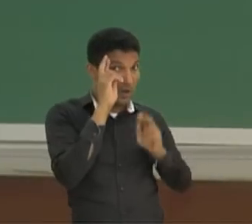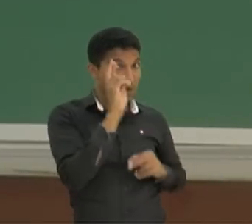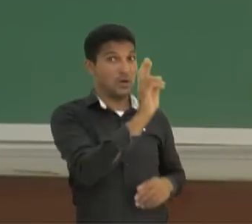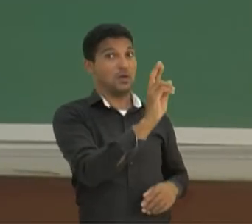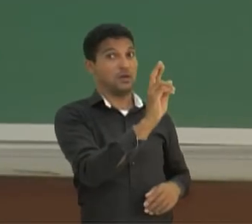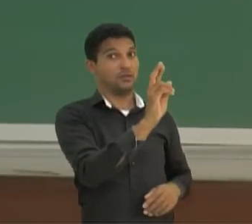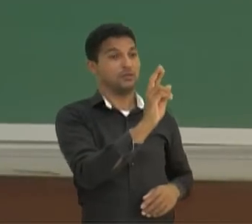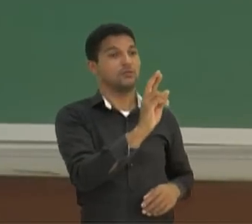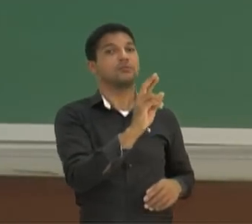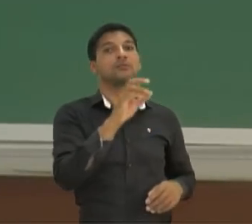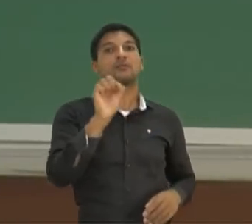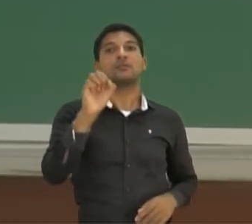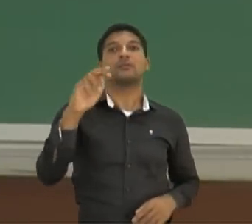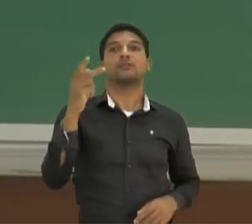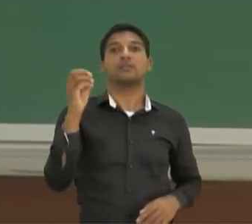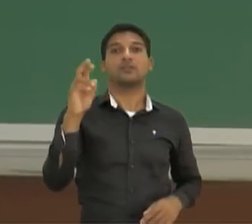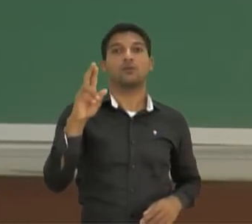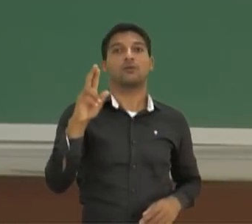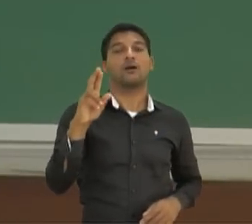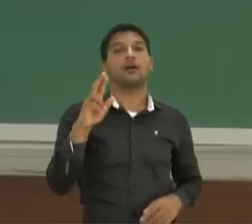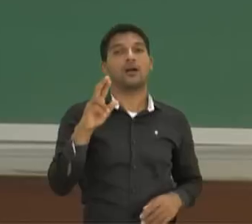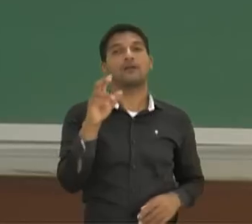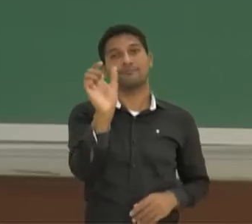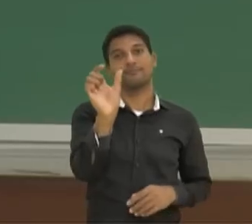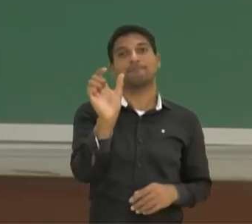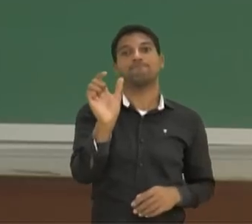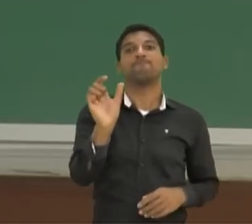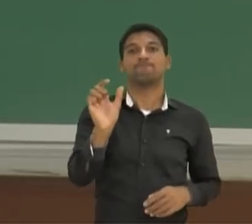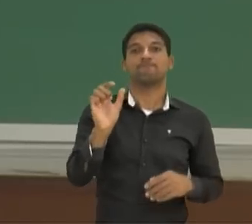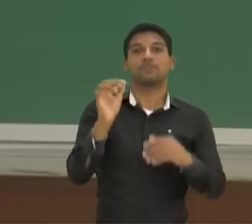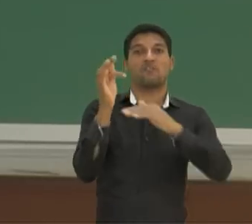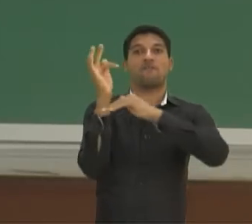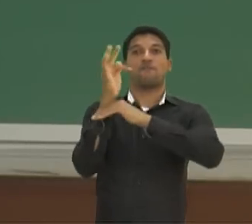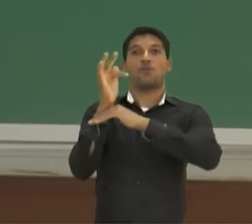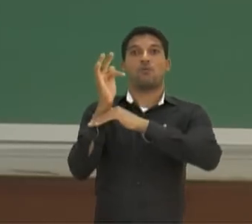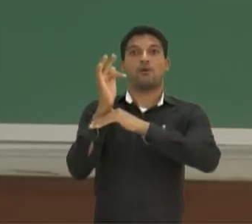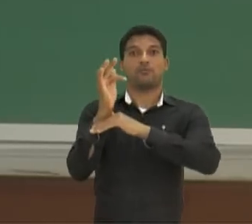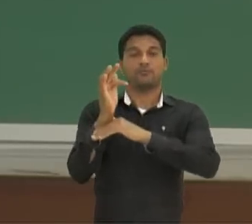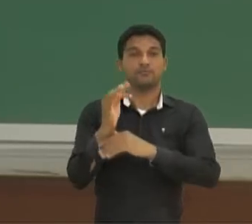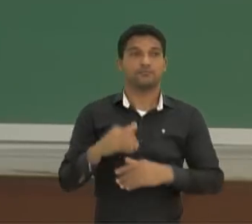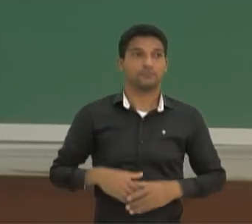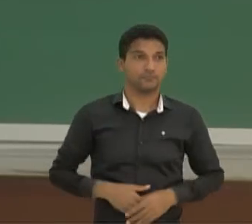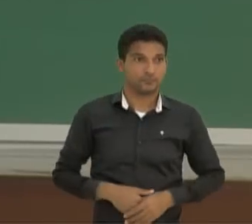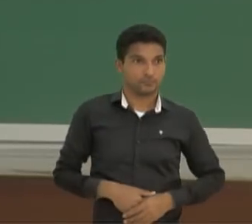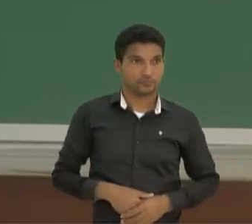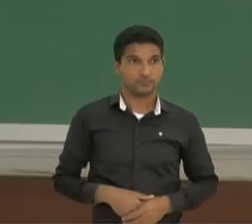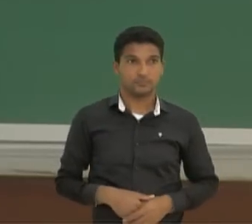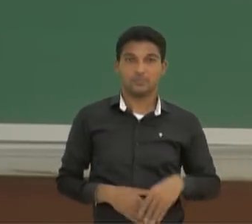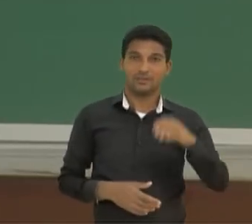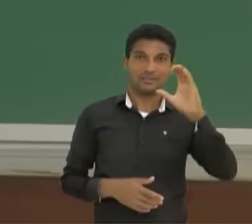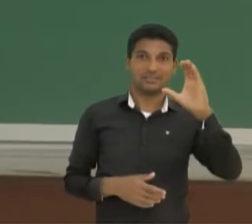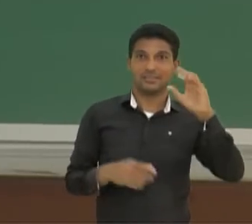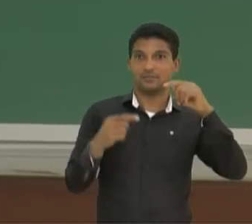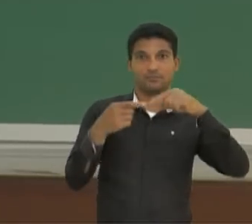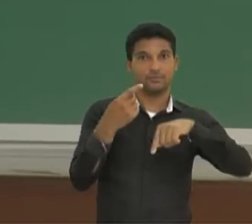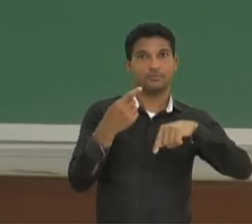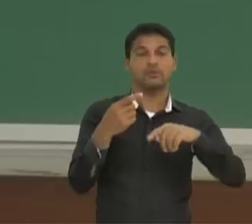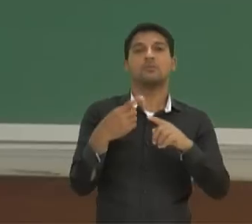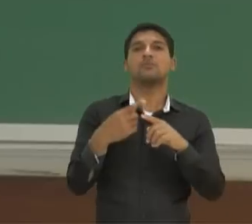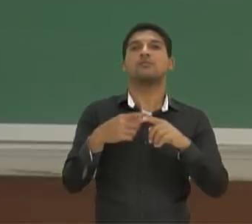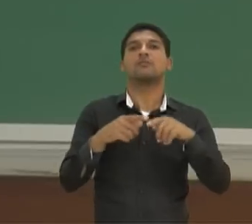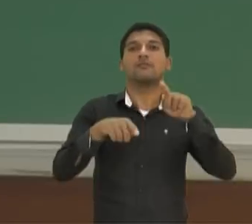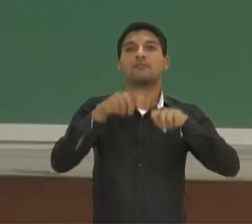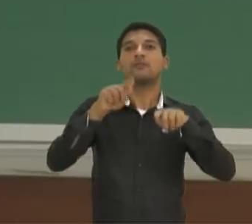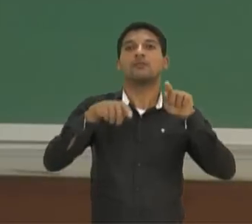compor esse modelo de carta me indica a alternativa B como correta. Né? Não poderia ser a C, né, pessoal? Porque a variação